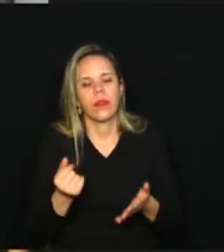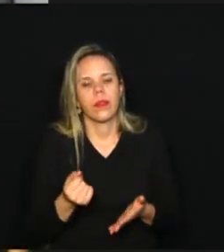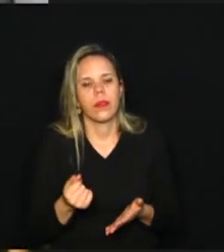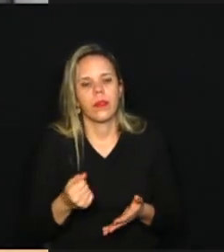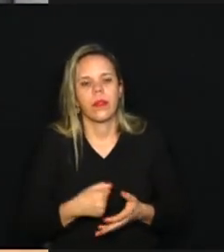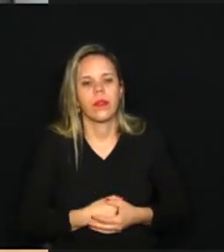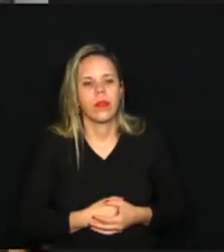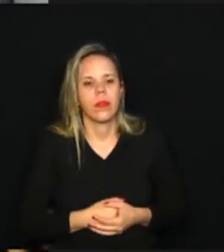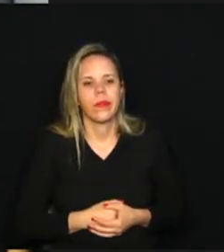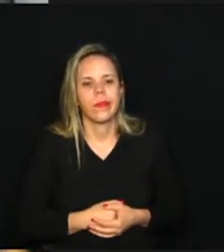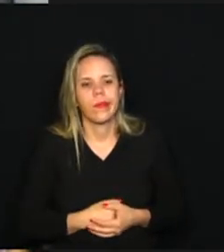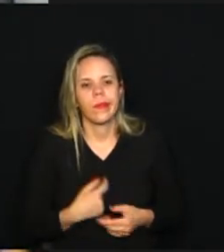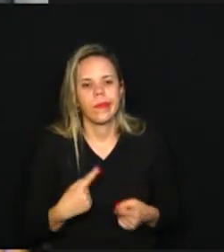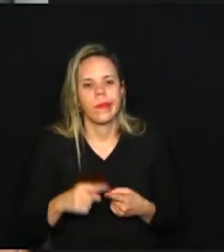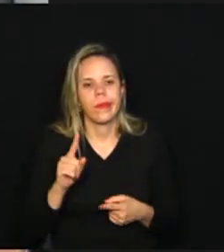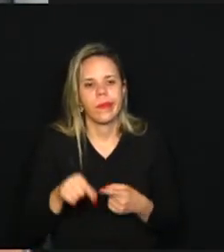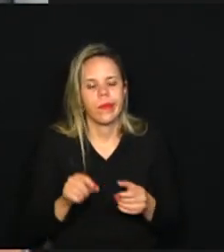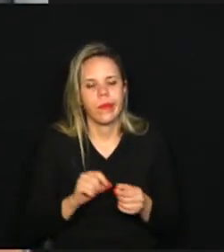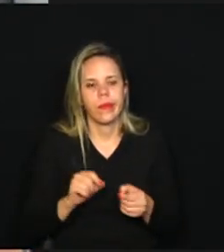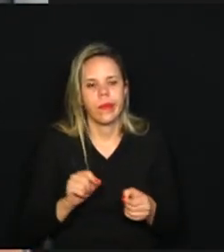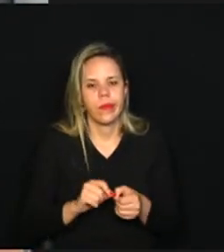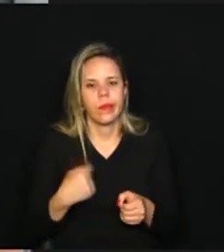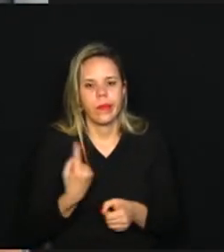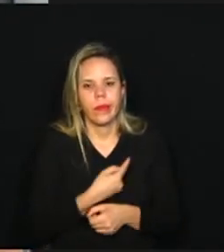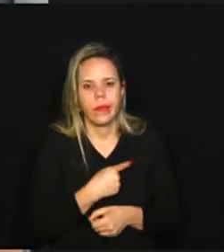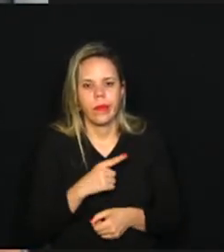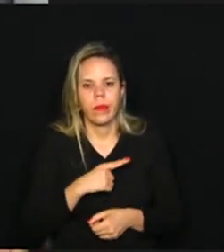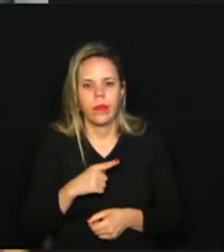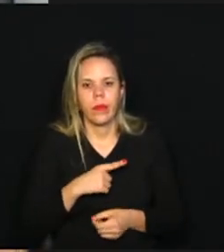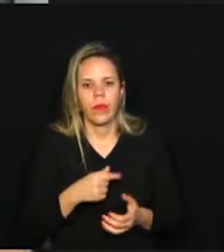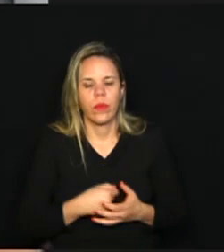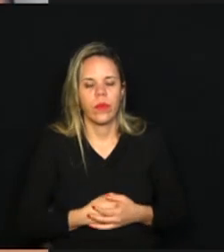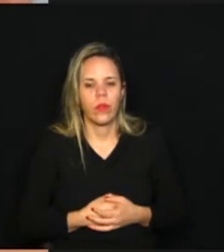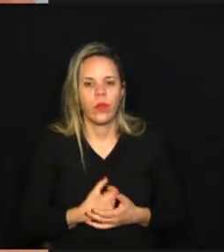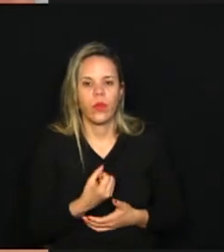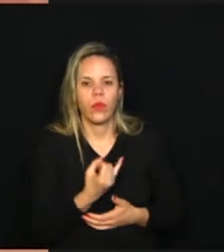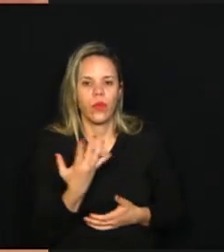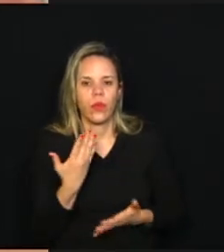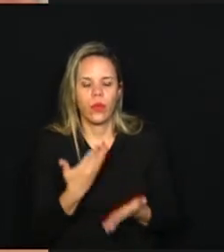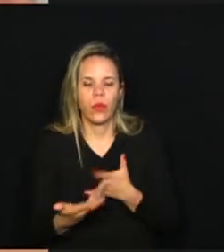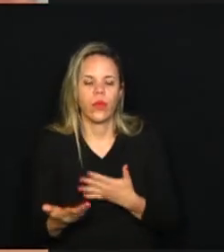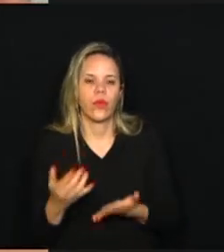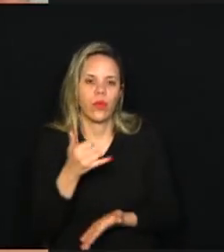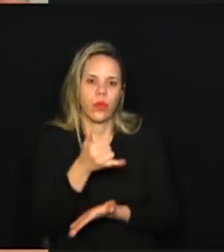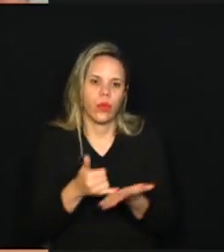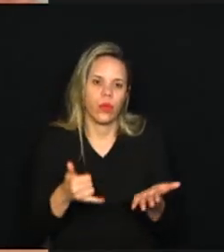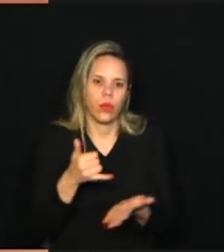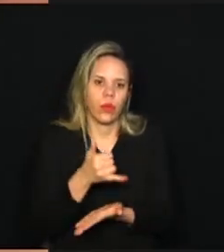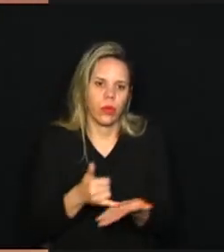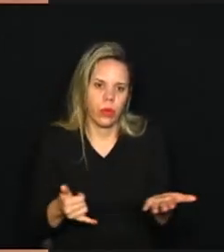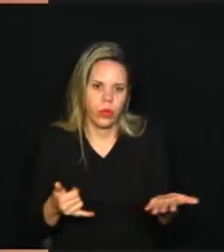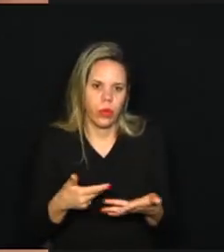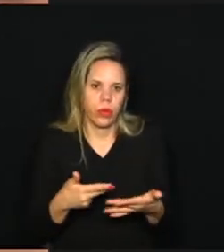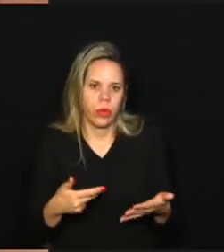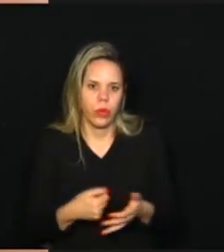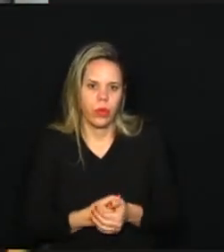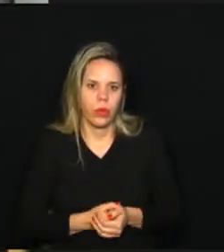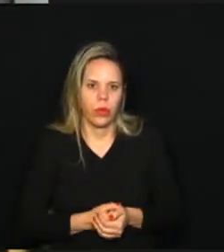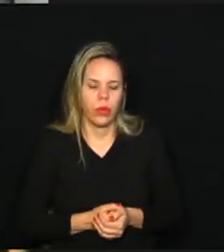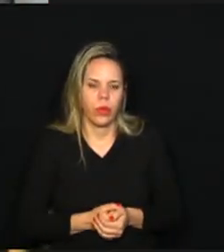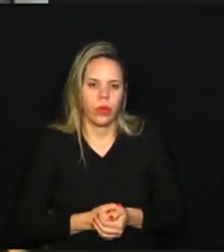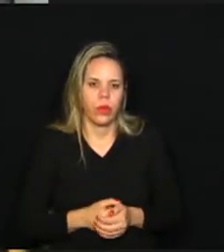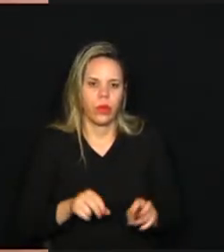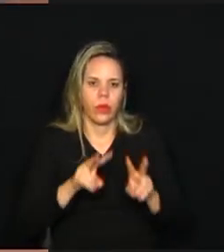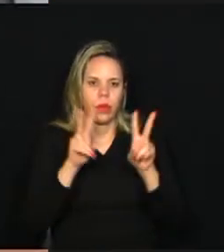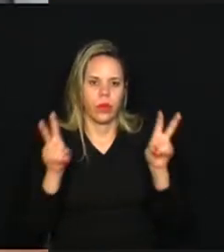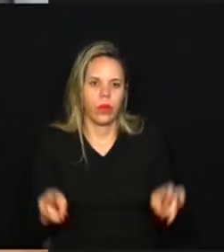recurso, porque isso vai fazer com que a gente tenha, né, o quanto a gente não perdeu de impostos com esses entre